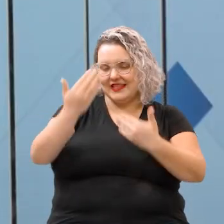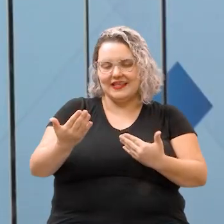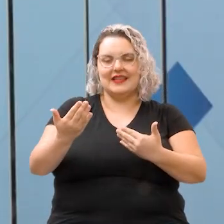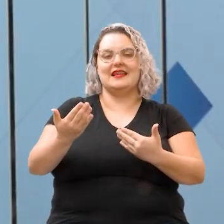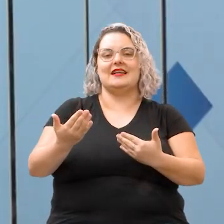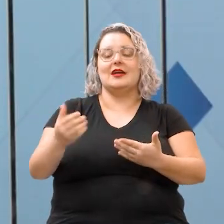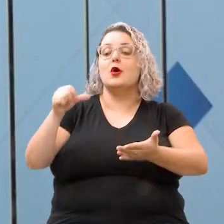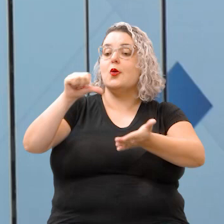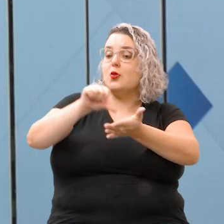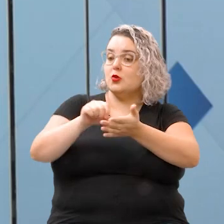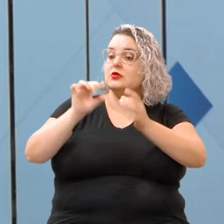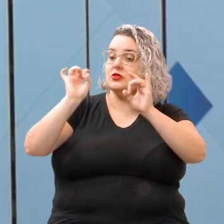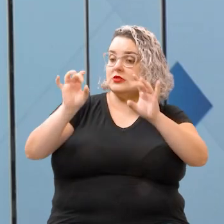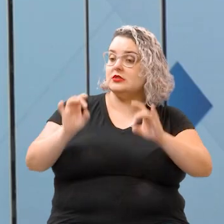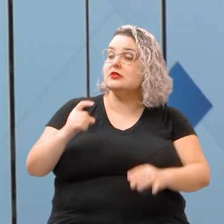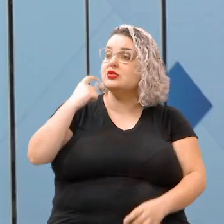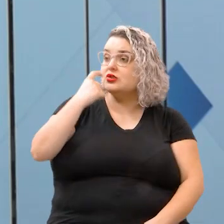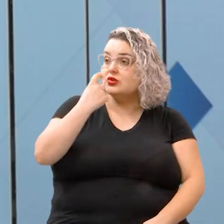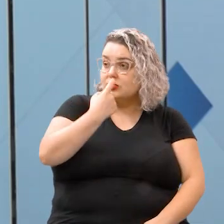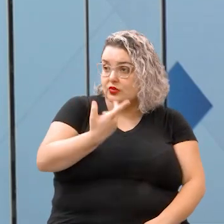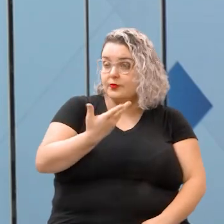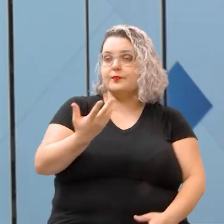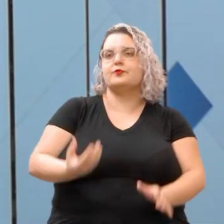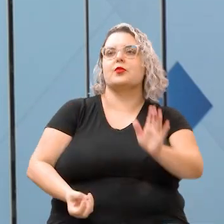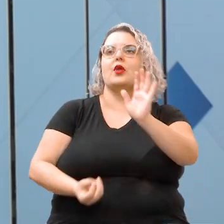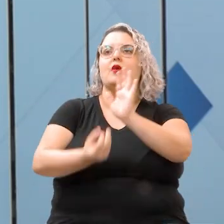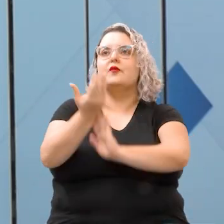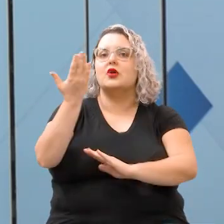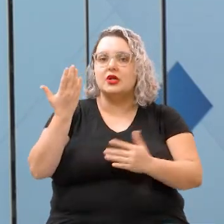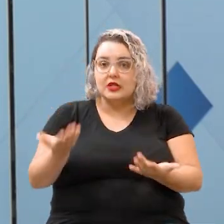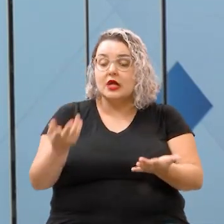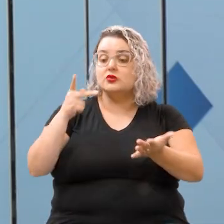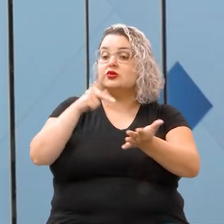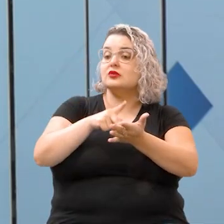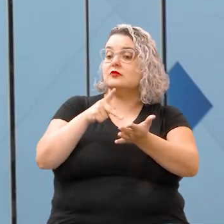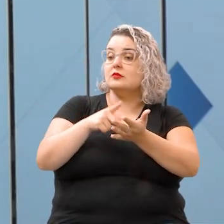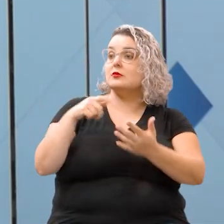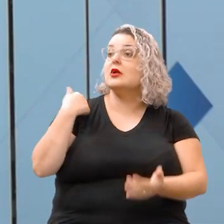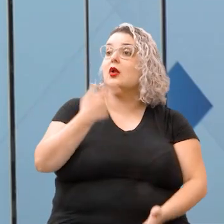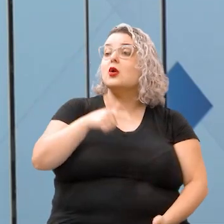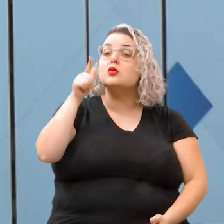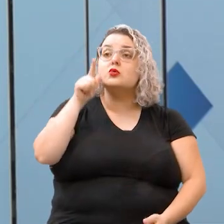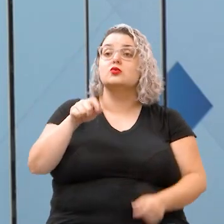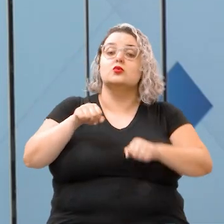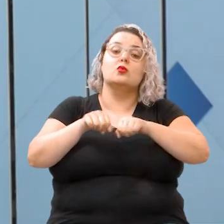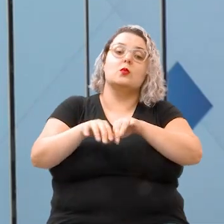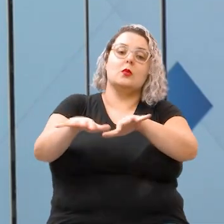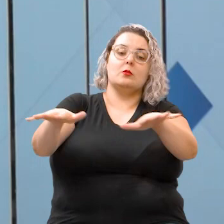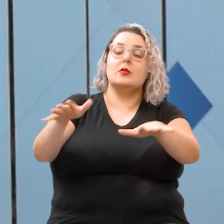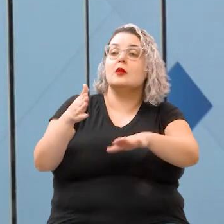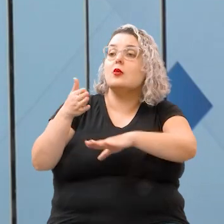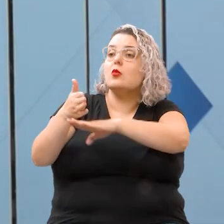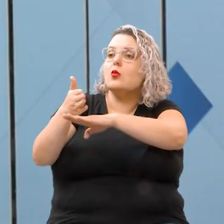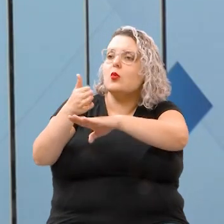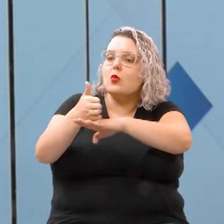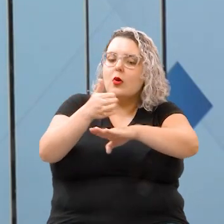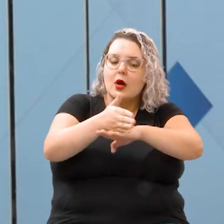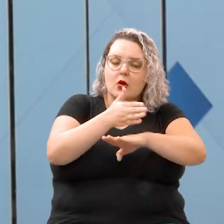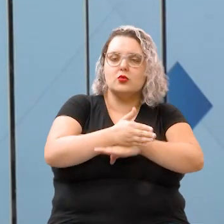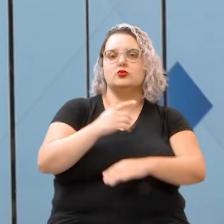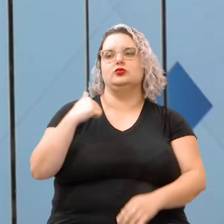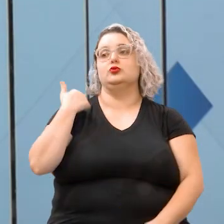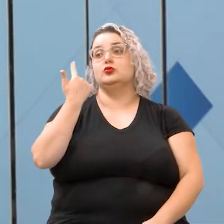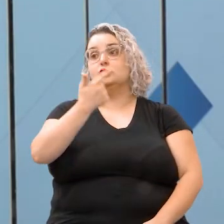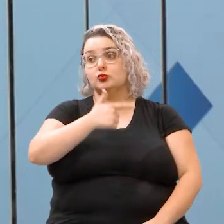Centro de Especialidades Odontológicas, né, ele foi criado, na verdade, para a gente conseguir ampliar o acesso né, dos